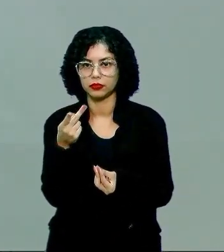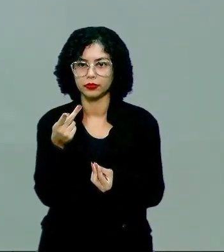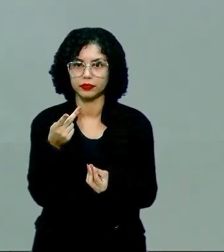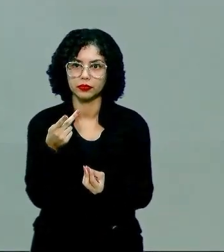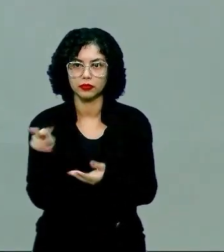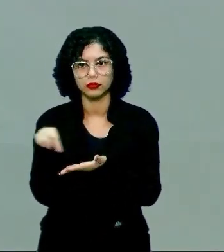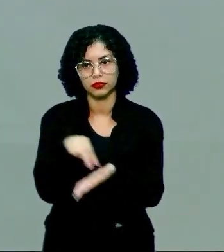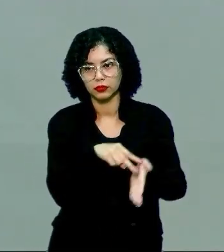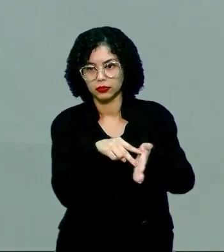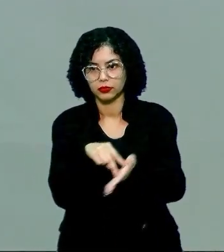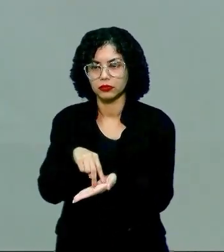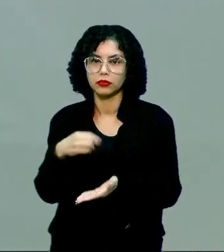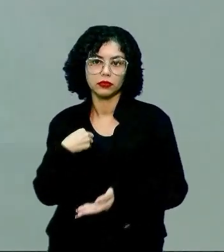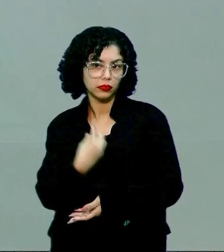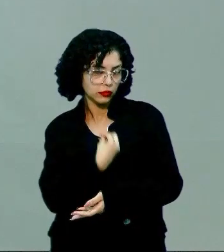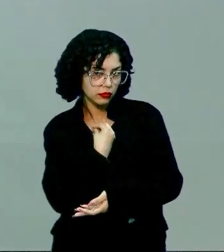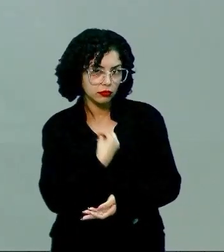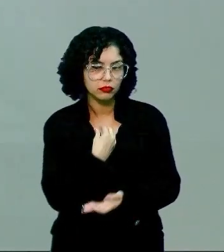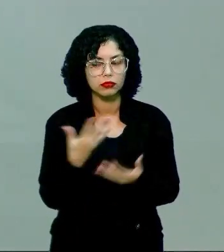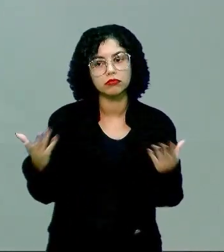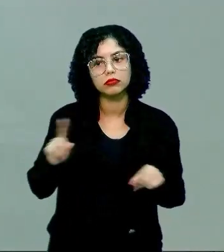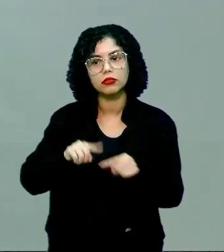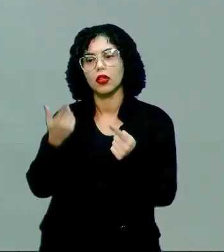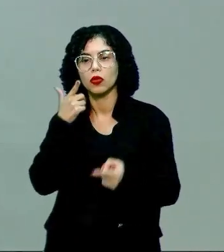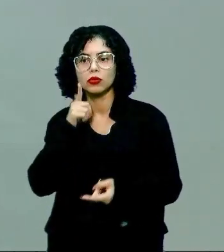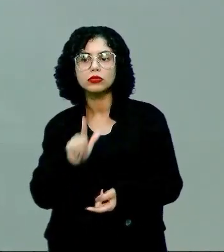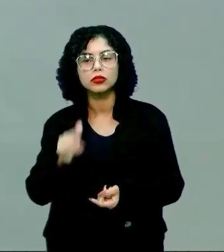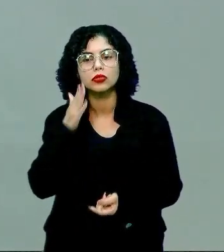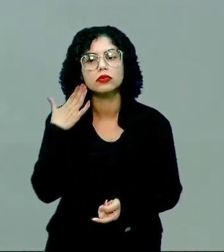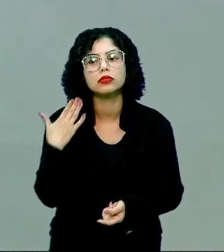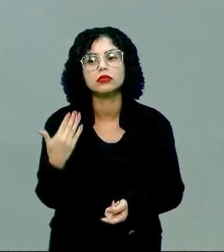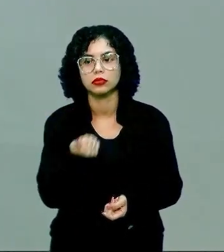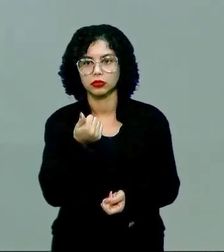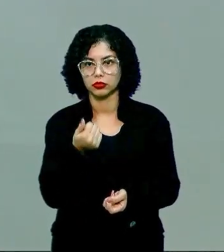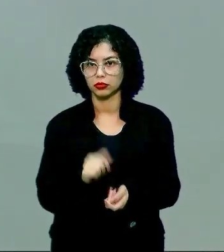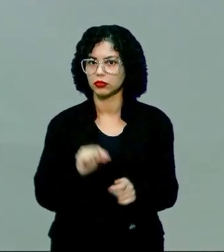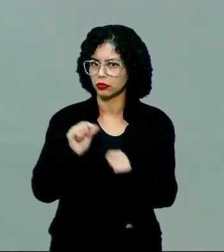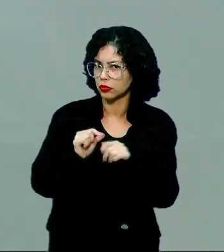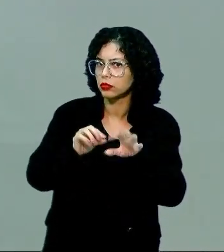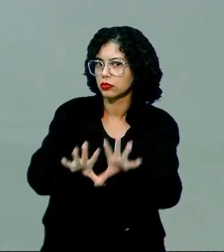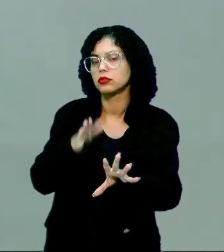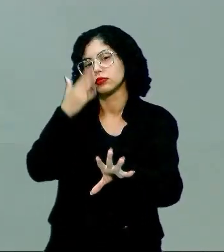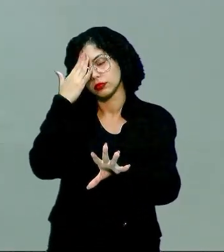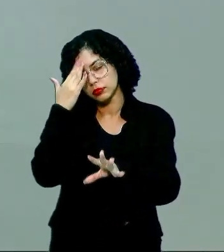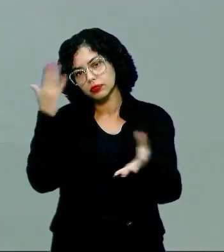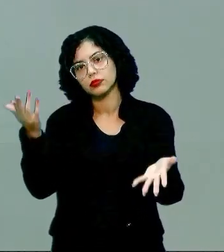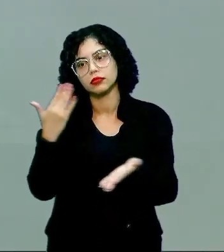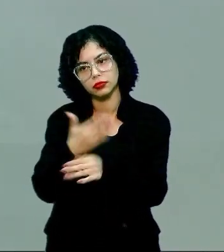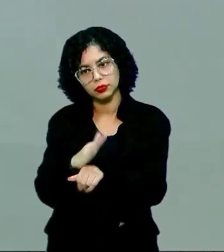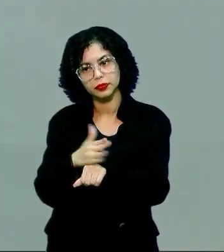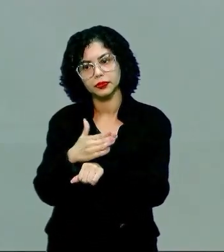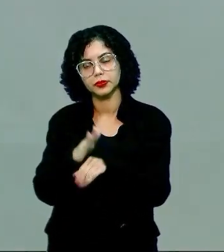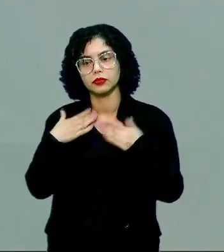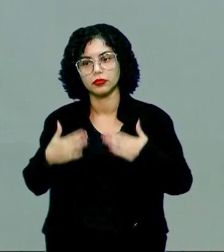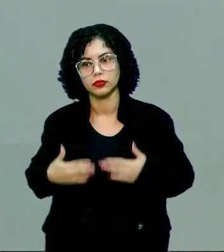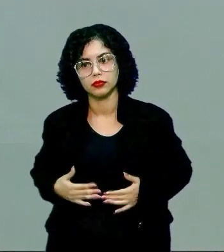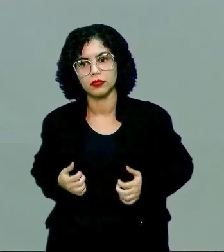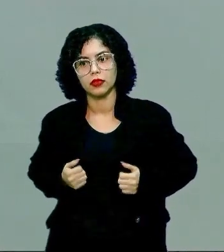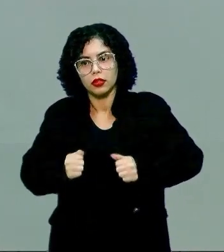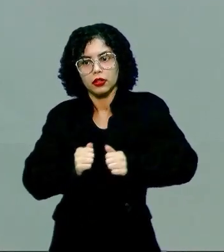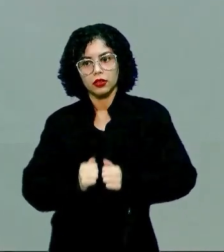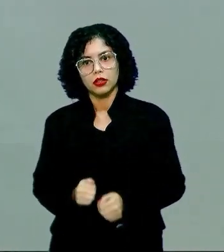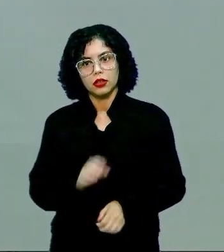patinação no gelo eu não vivenciei mas eu consigo compreender faz sentido mas porque uma prática lhe corporal